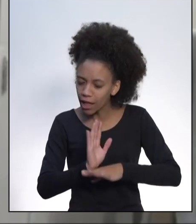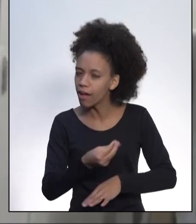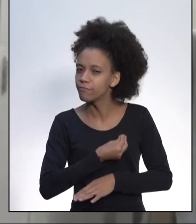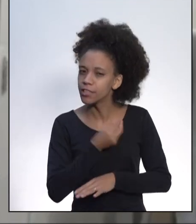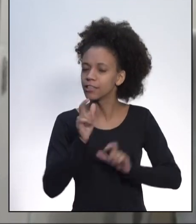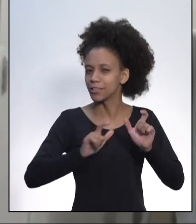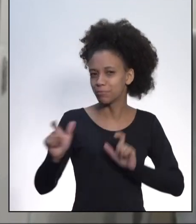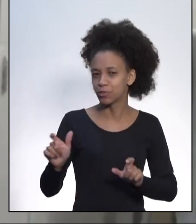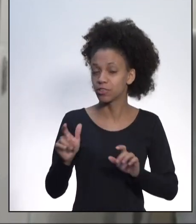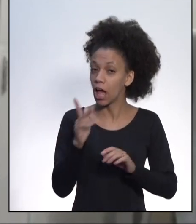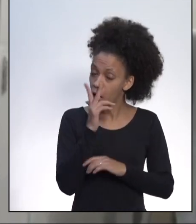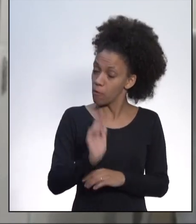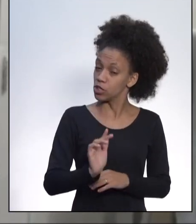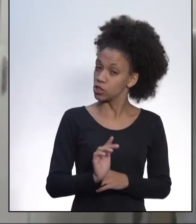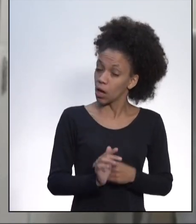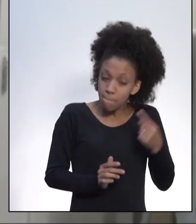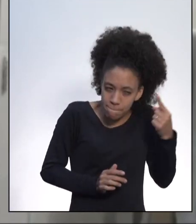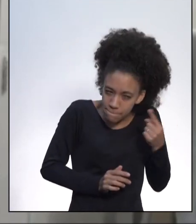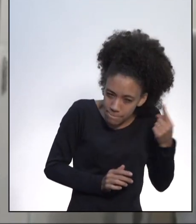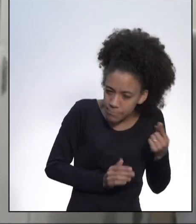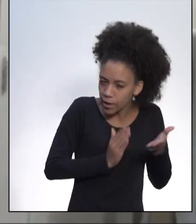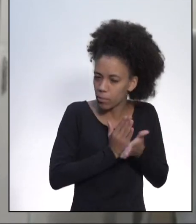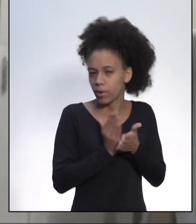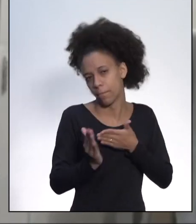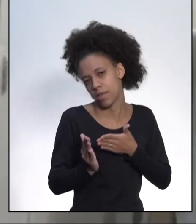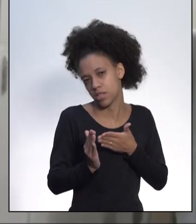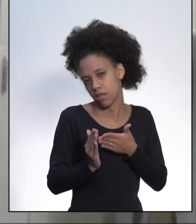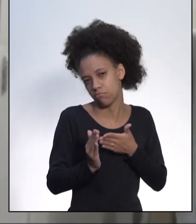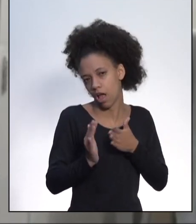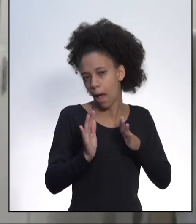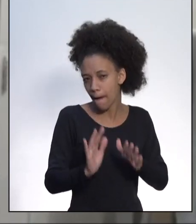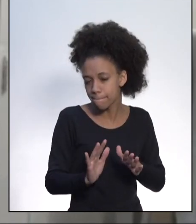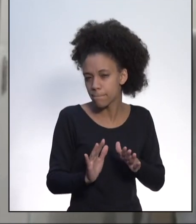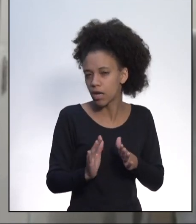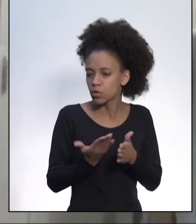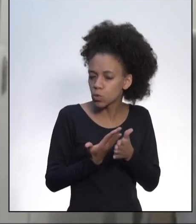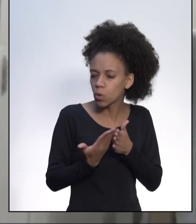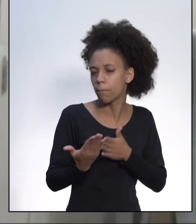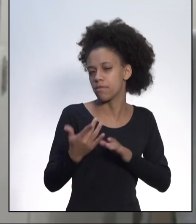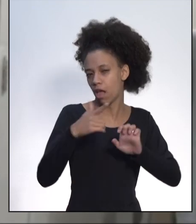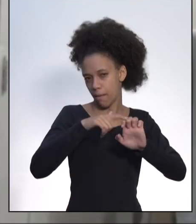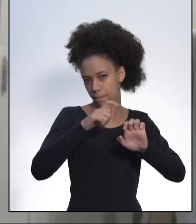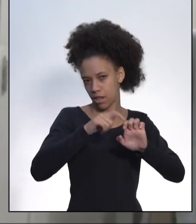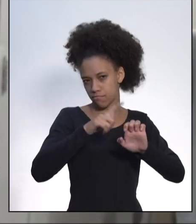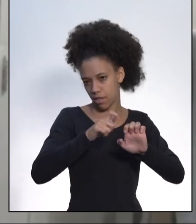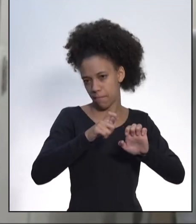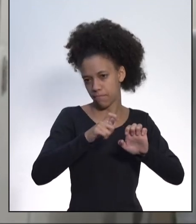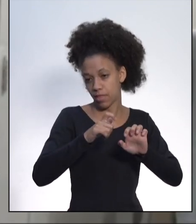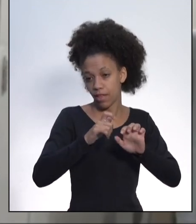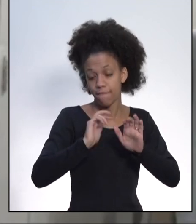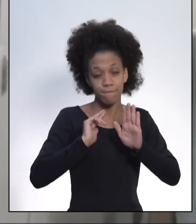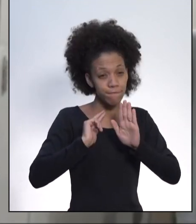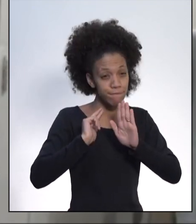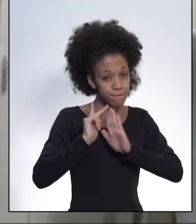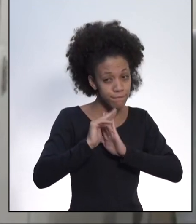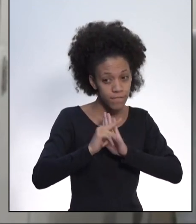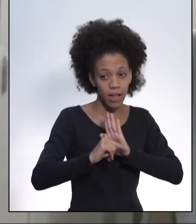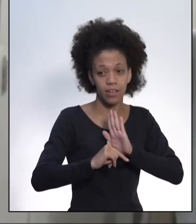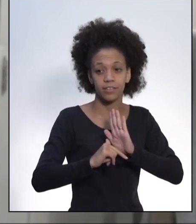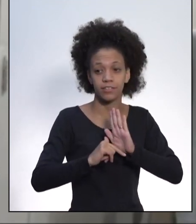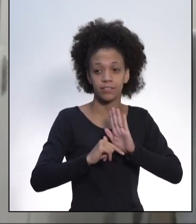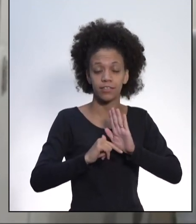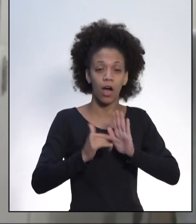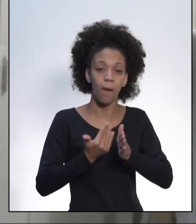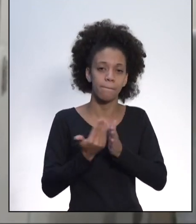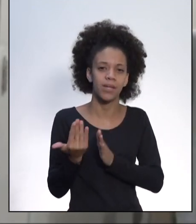acho que esse é o primeiro passo, tá? Para você começar a empreender. Muita gente tem aquele conceito: